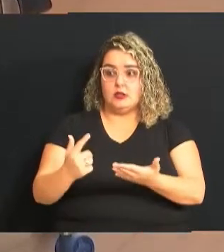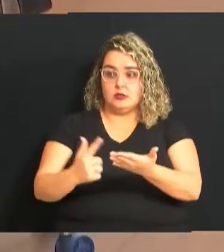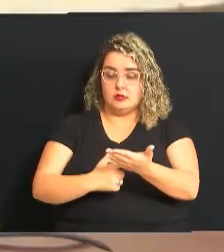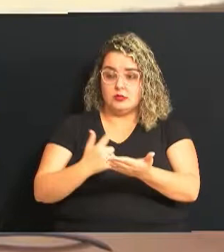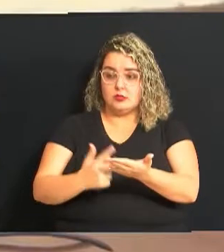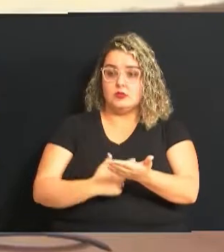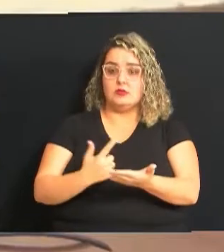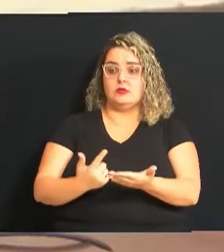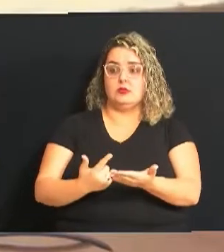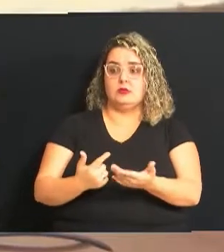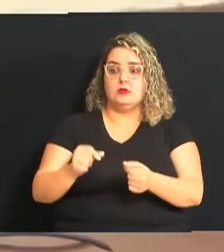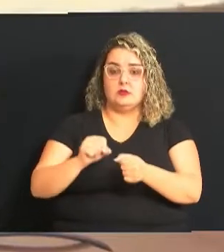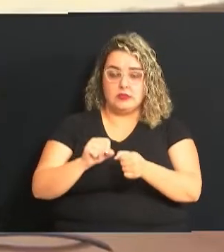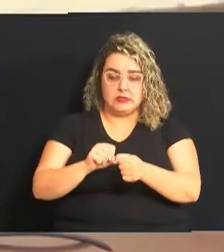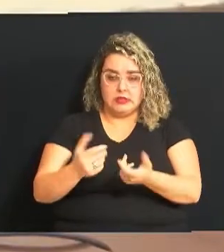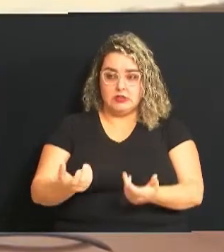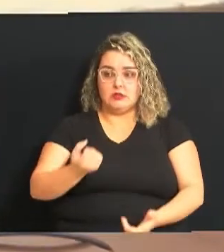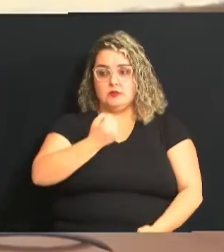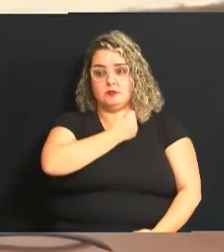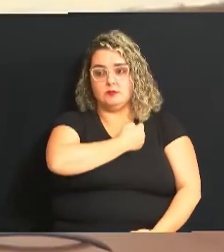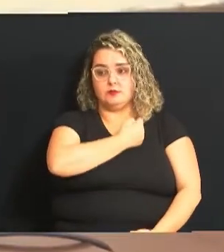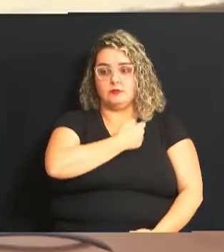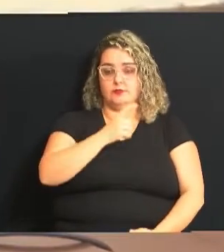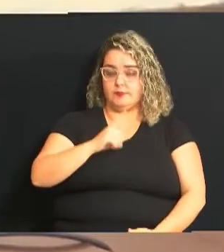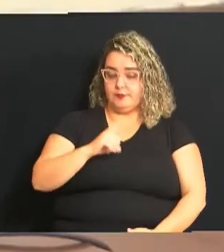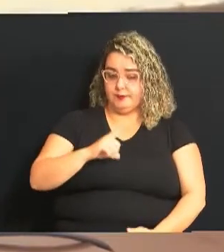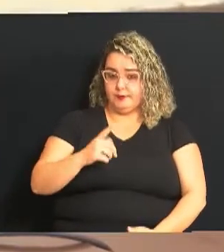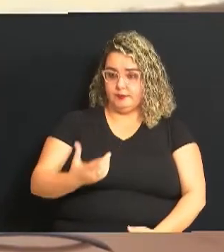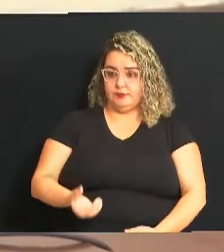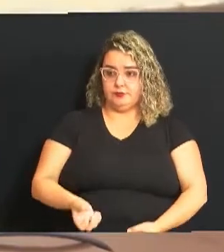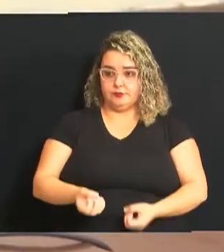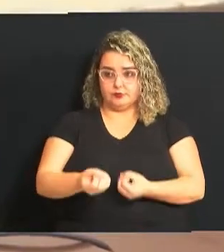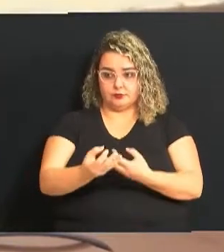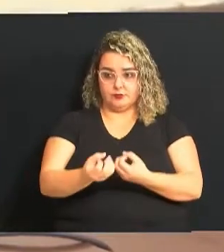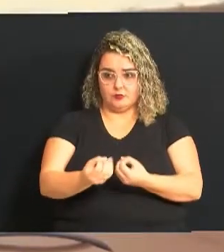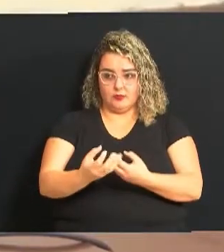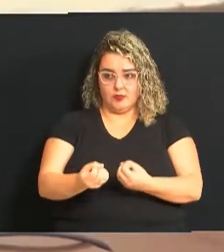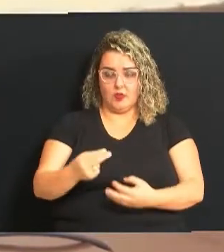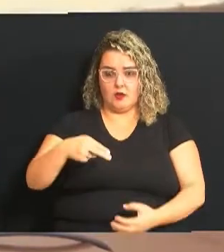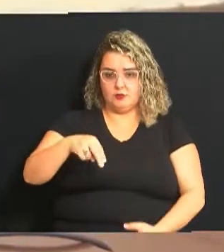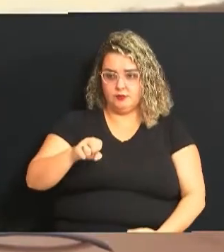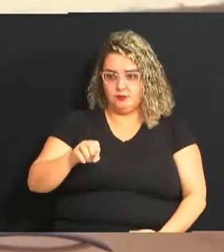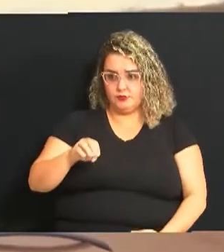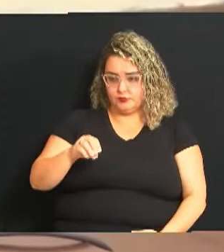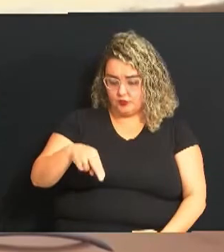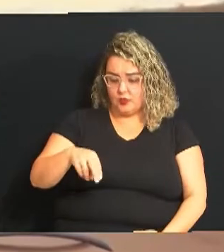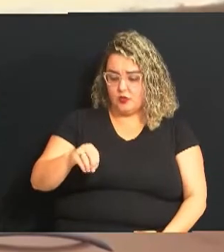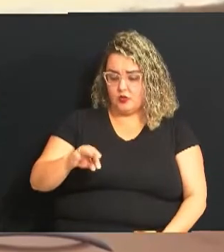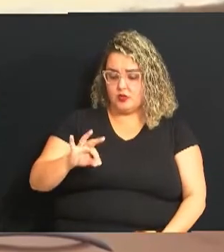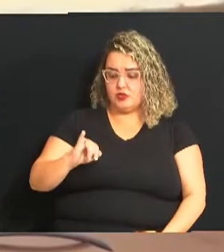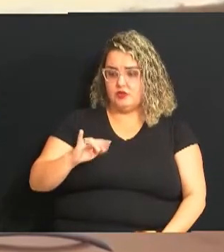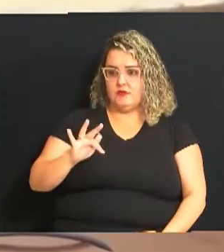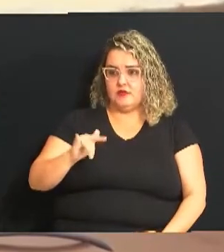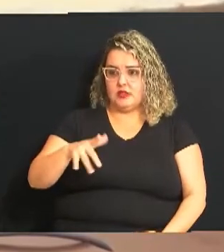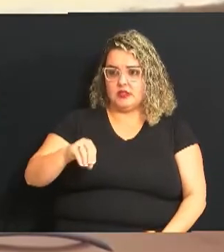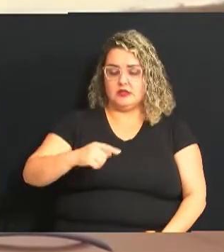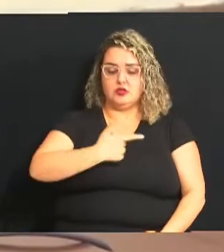fizeram. São números, olha, a gente tem aqui dados de notificação de 2019 a